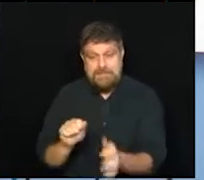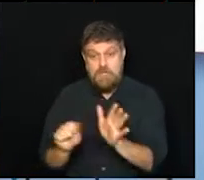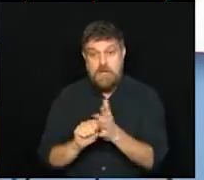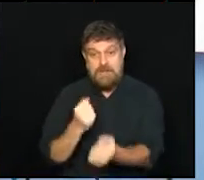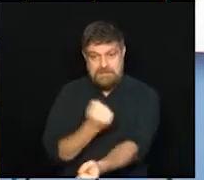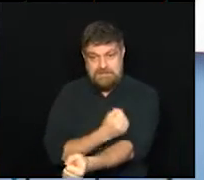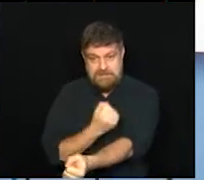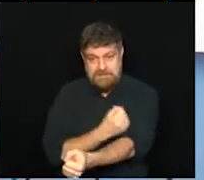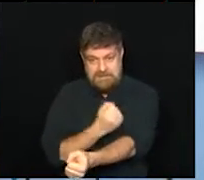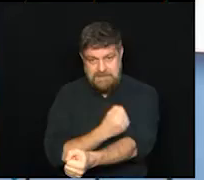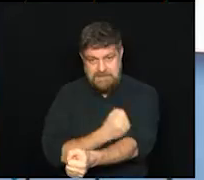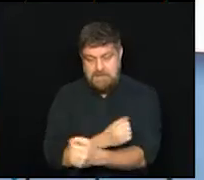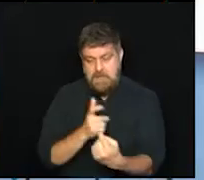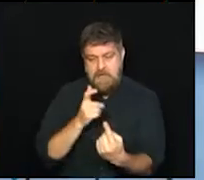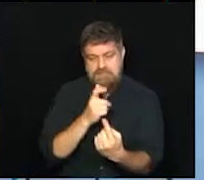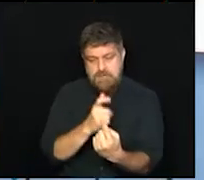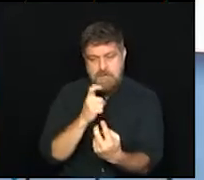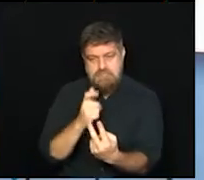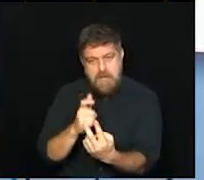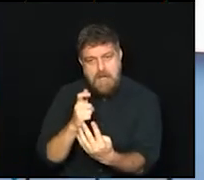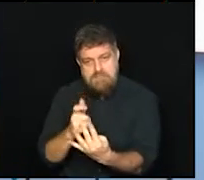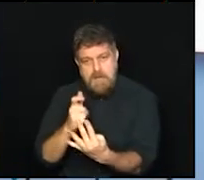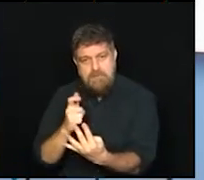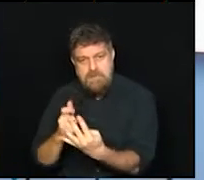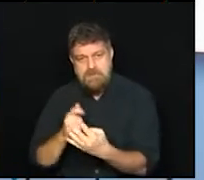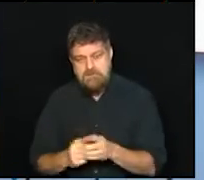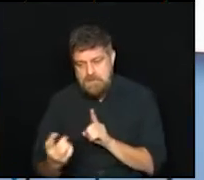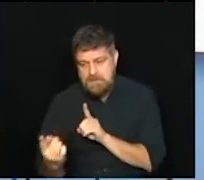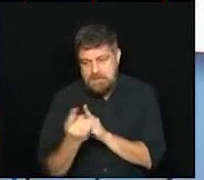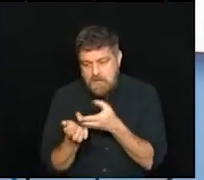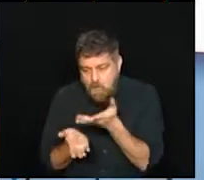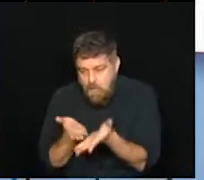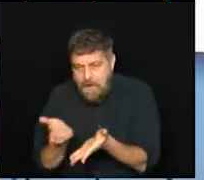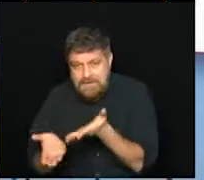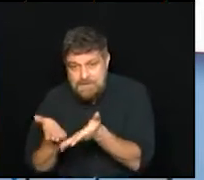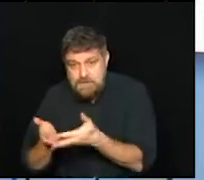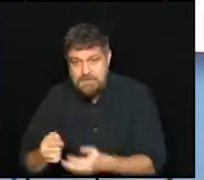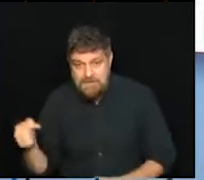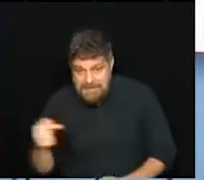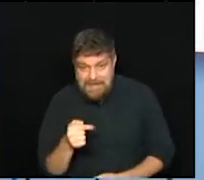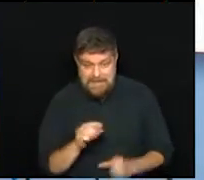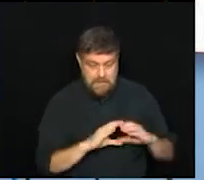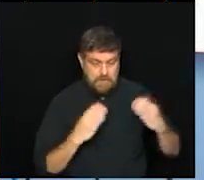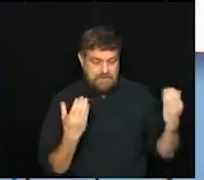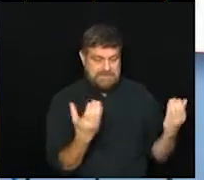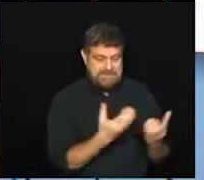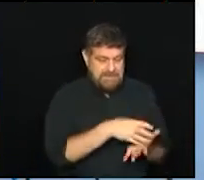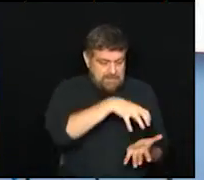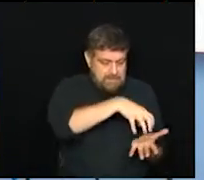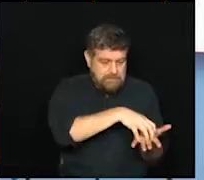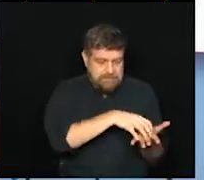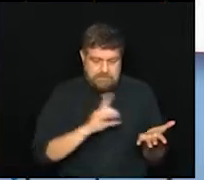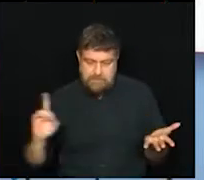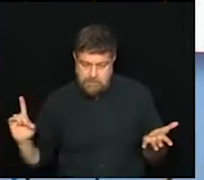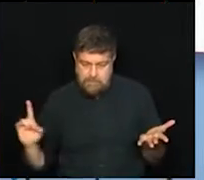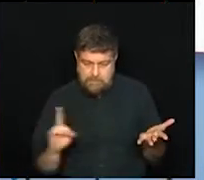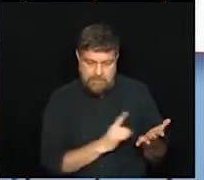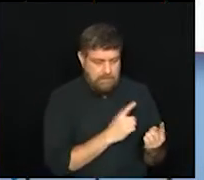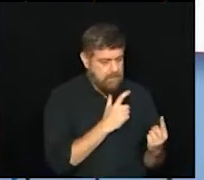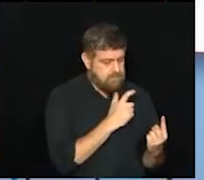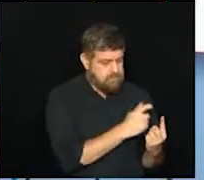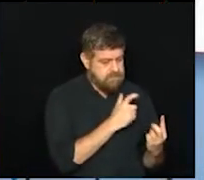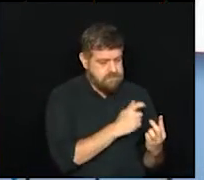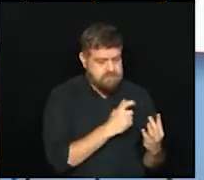químicos, que vão aí receber o atendimento no local, ou mesmo será feito hoje, inclusive a gente vai